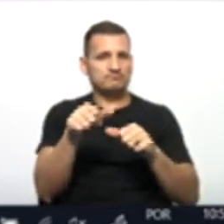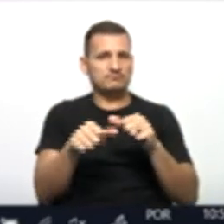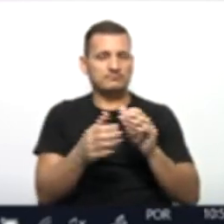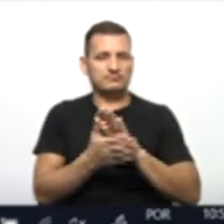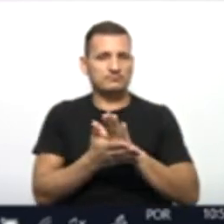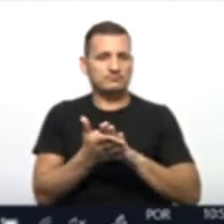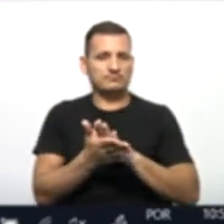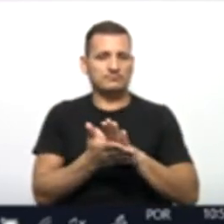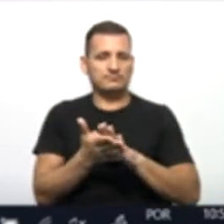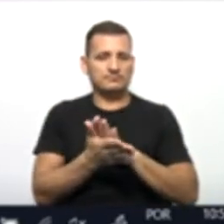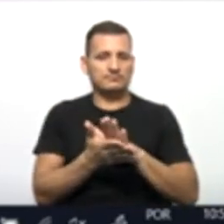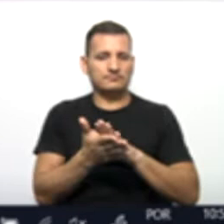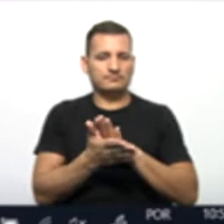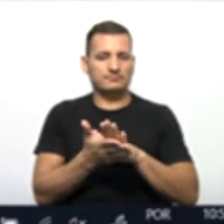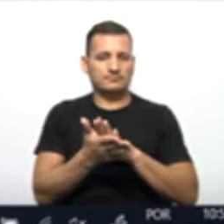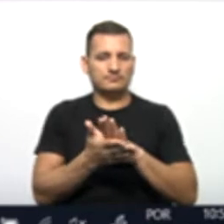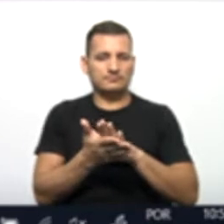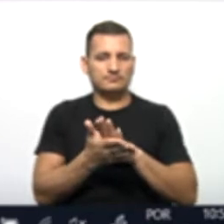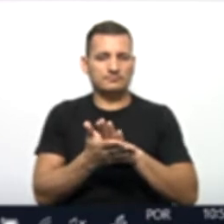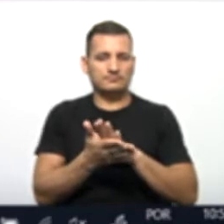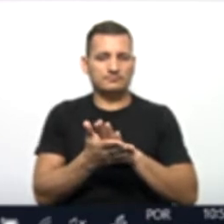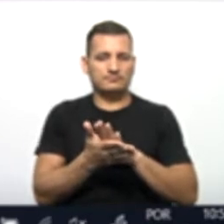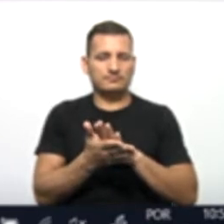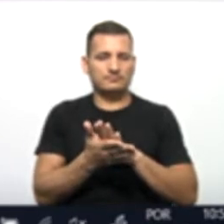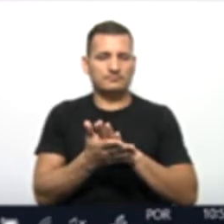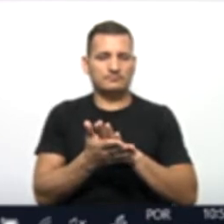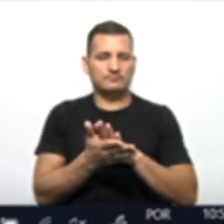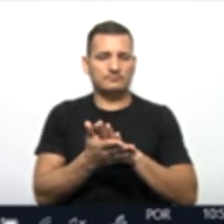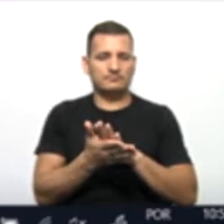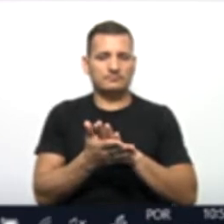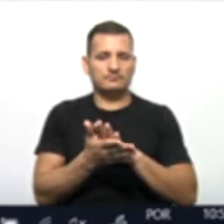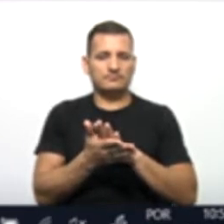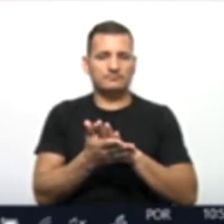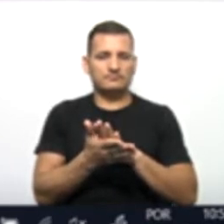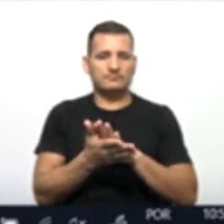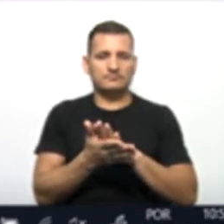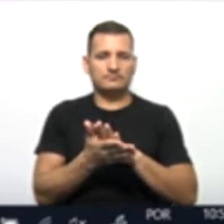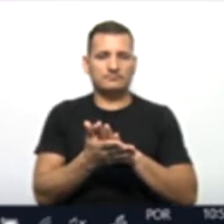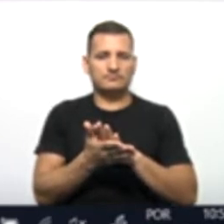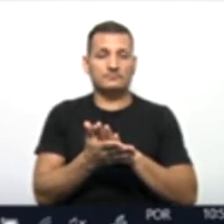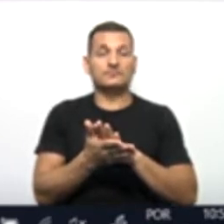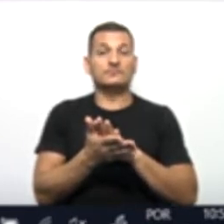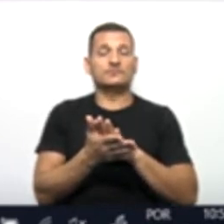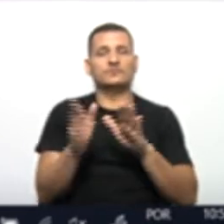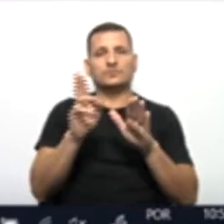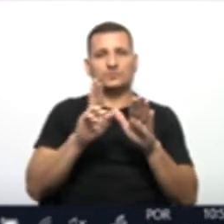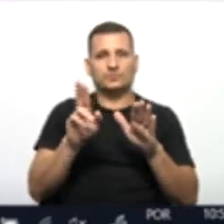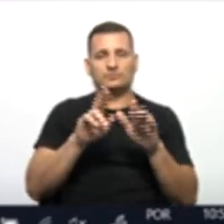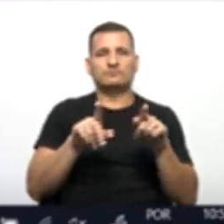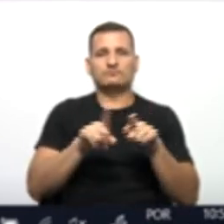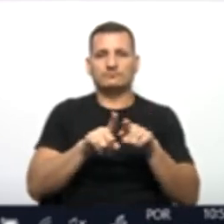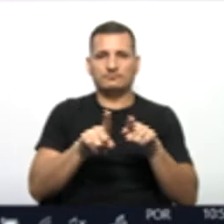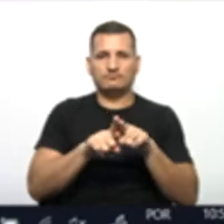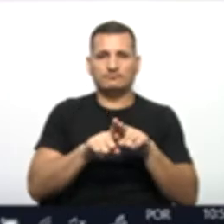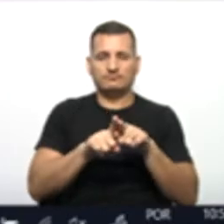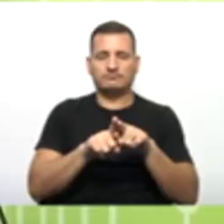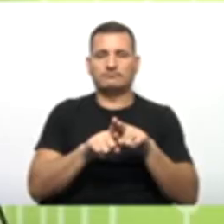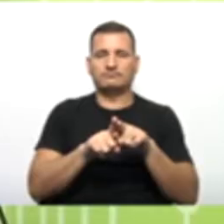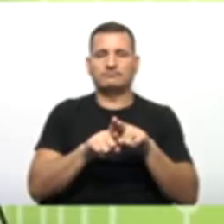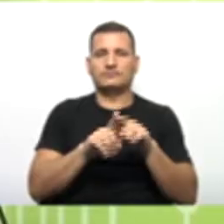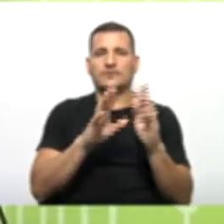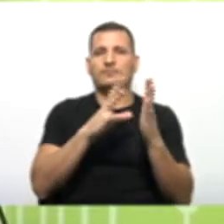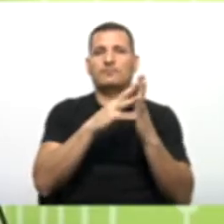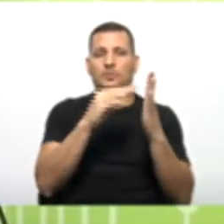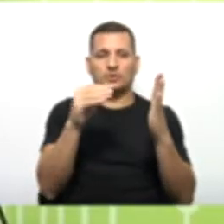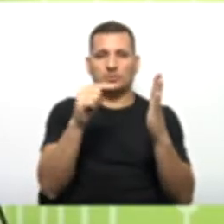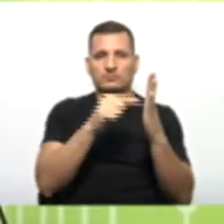alguma do que nós fizemos aula base ainda farei a herança desse template base para as